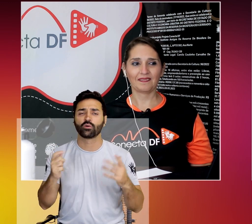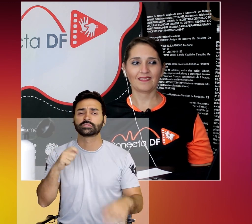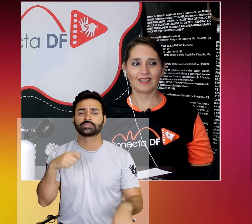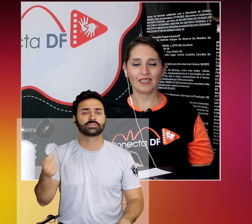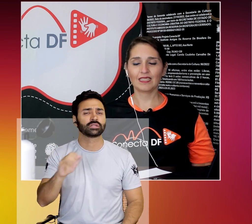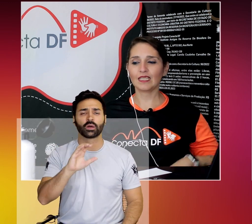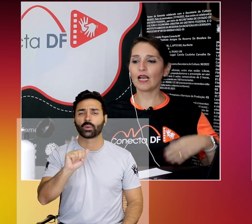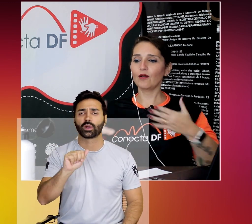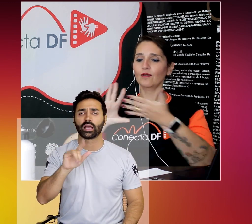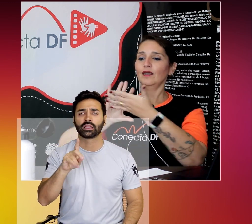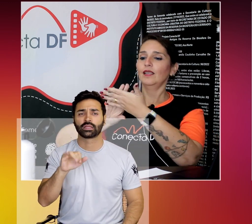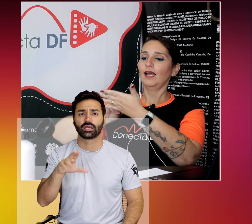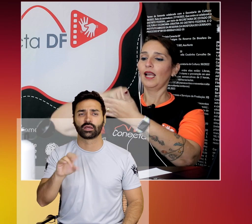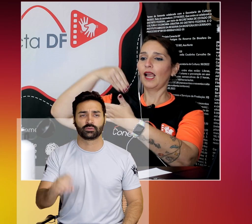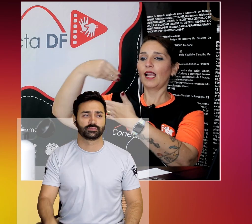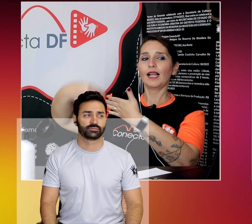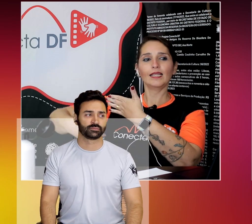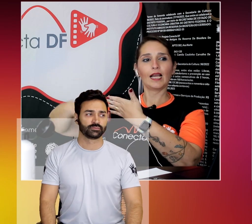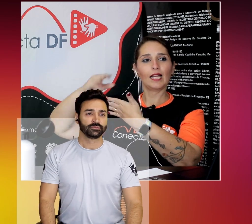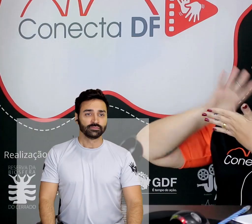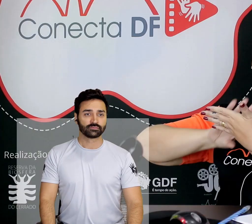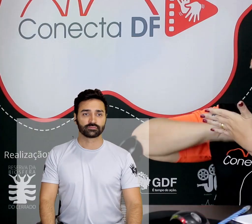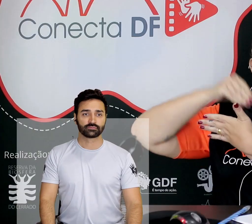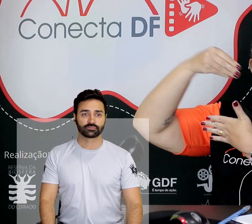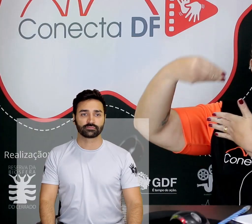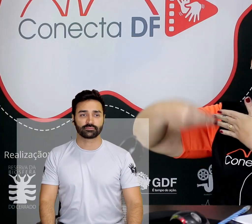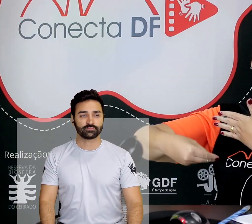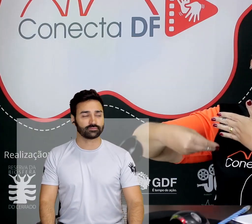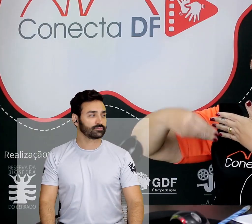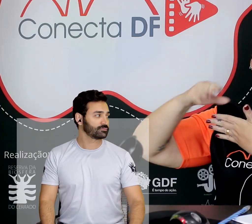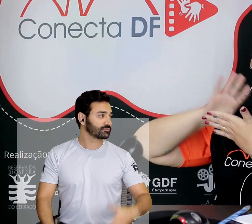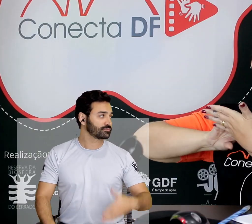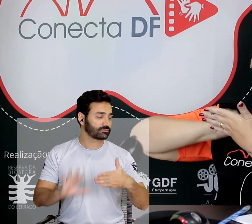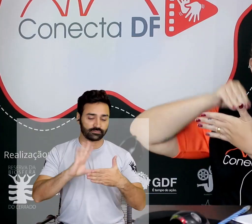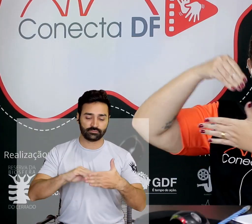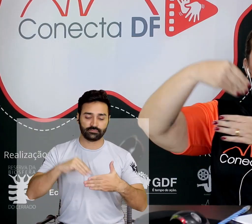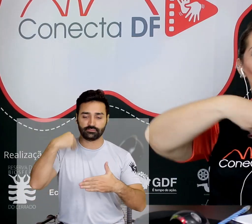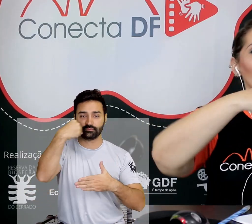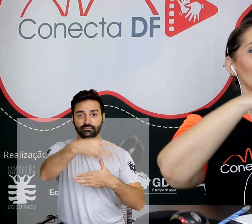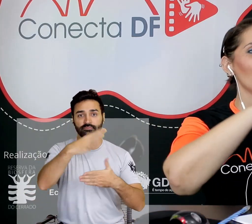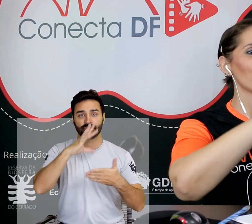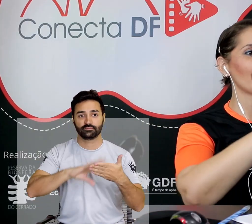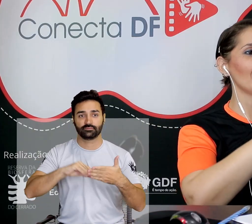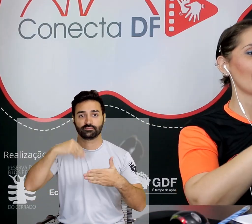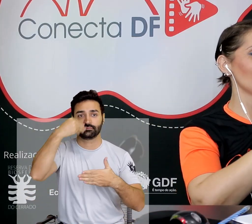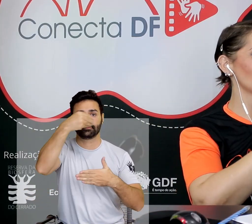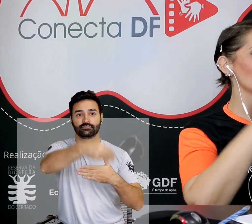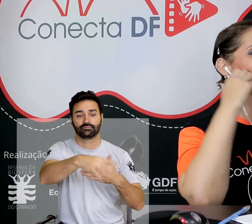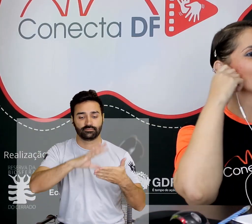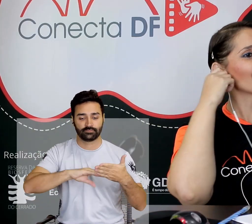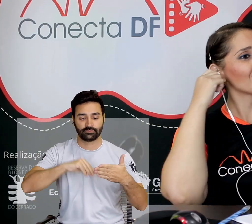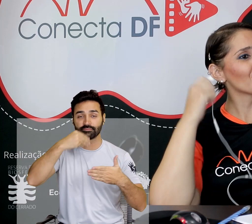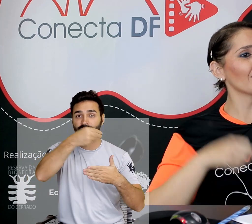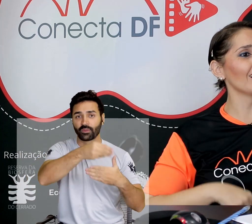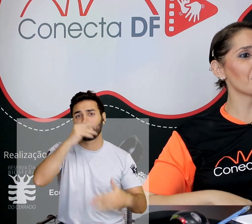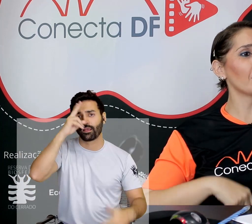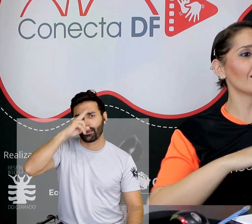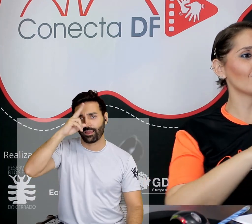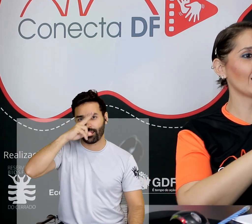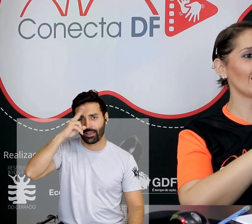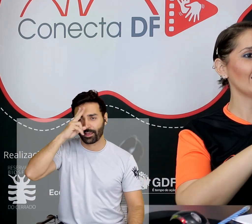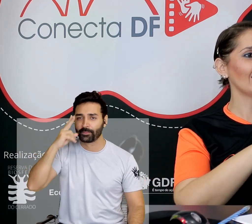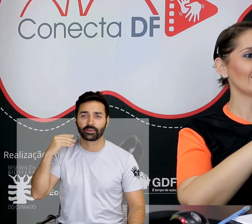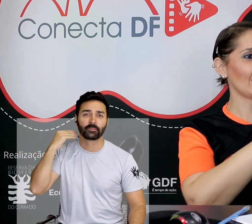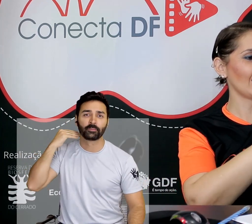dele? Sinal? Calendário. Lembra aquele calendáriozinho que a gente ganha em